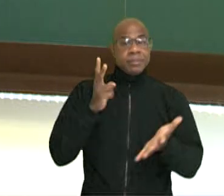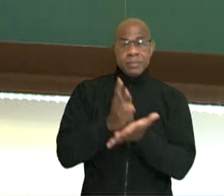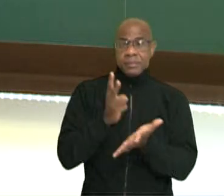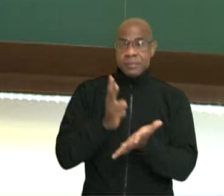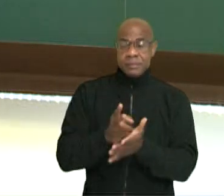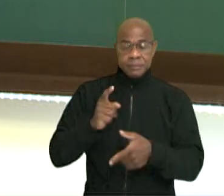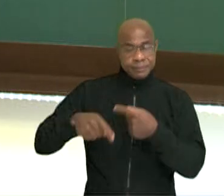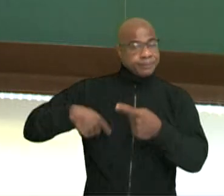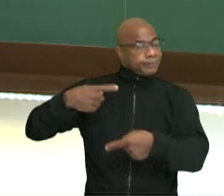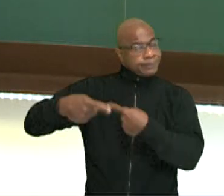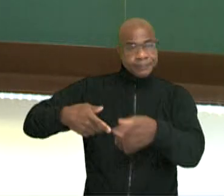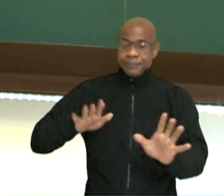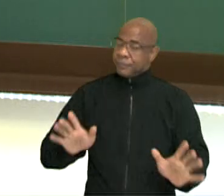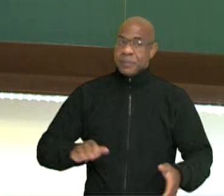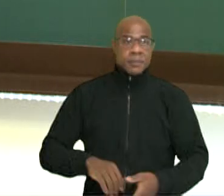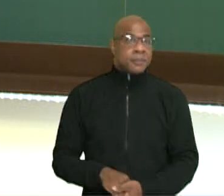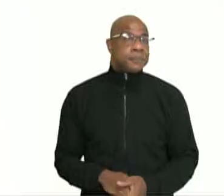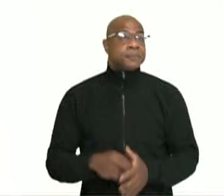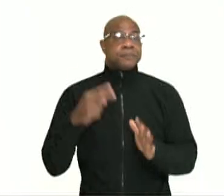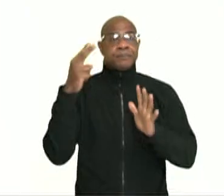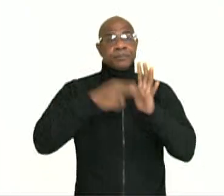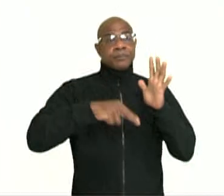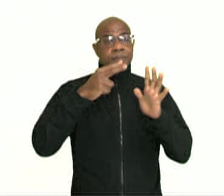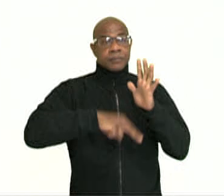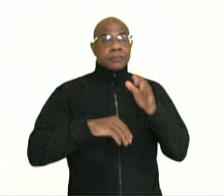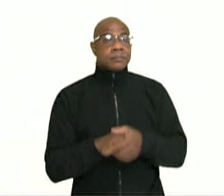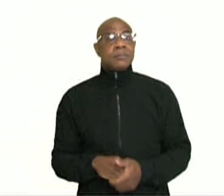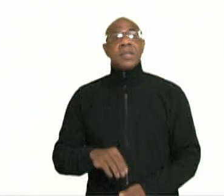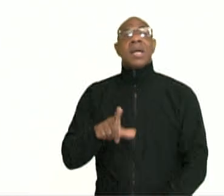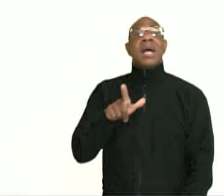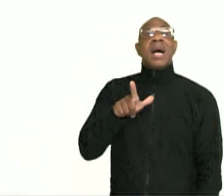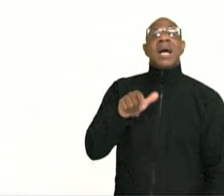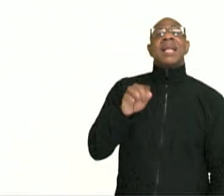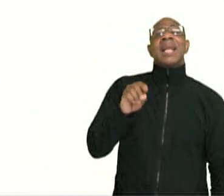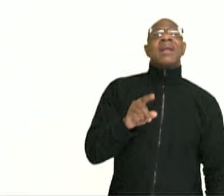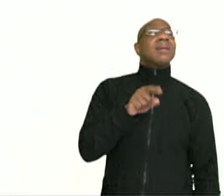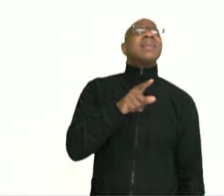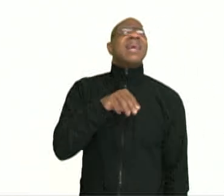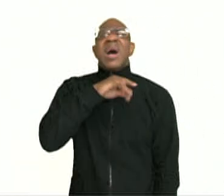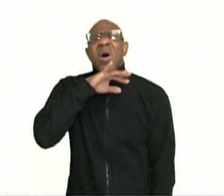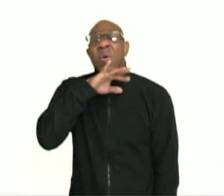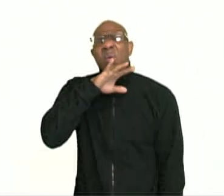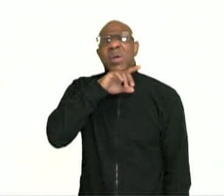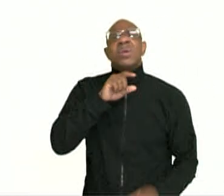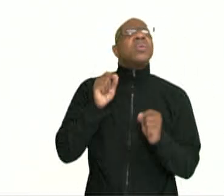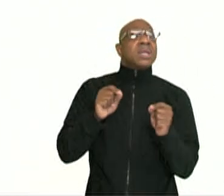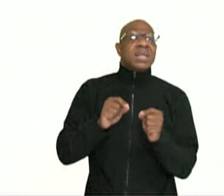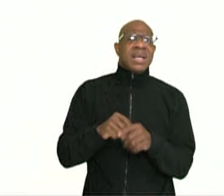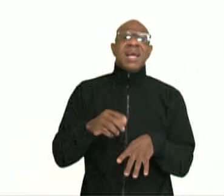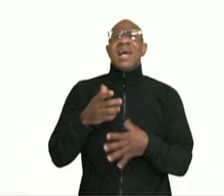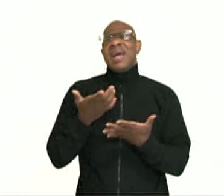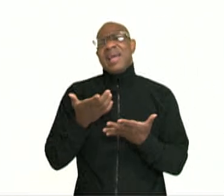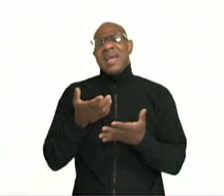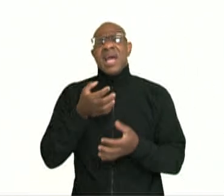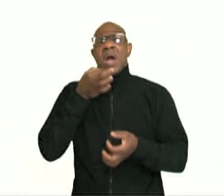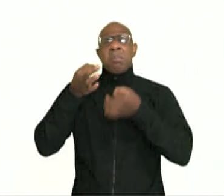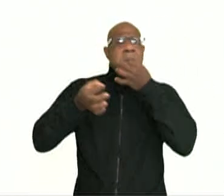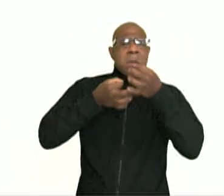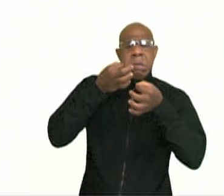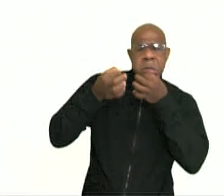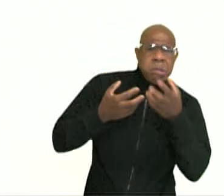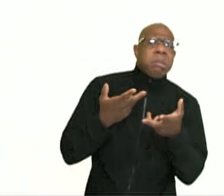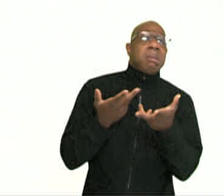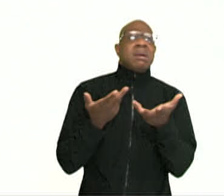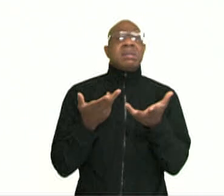Continuando a leitura, o que eu tenho? O lado ruim é quando podemos lidar com comentários ruins sobre nós e